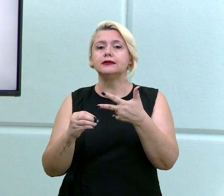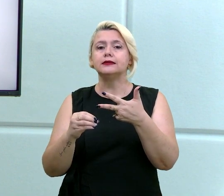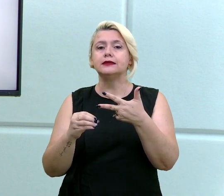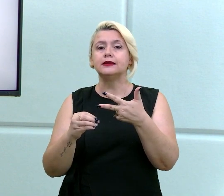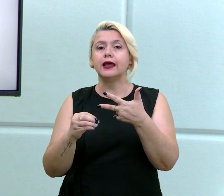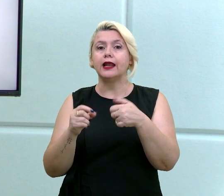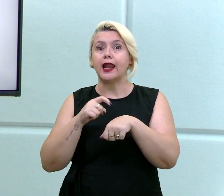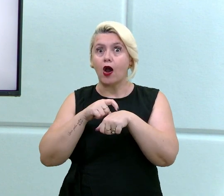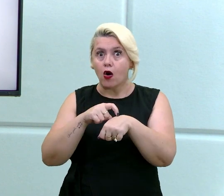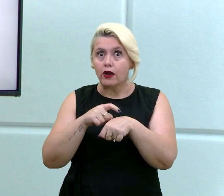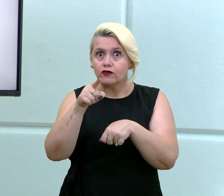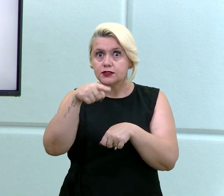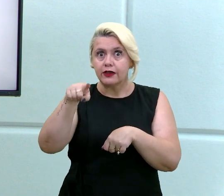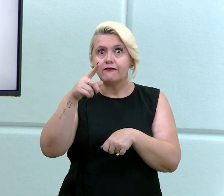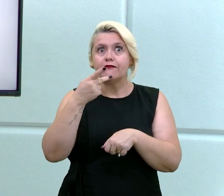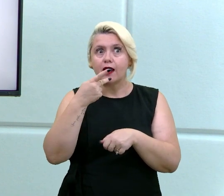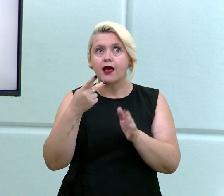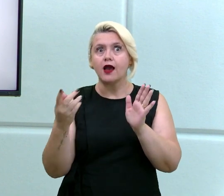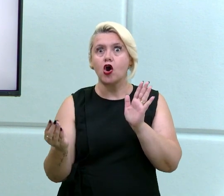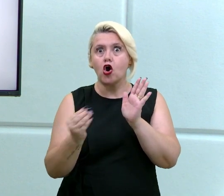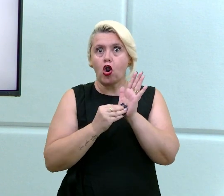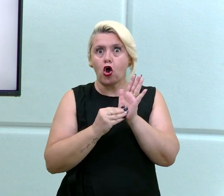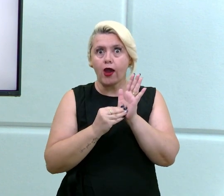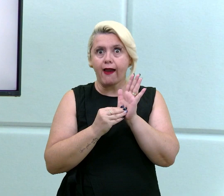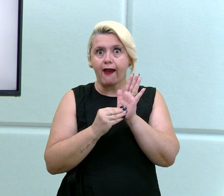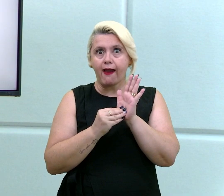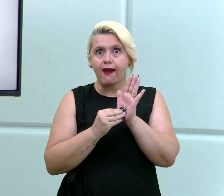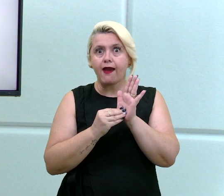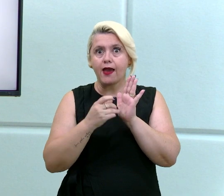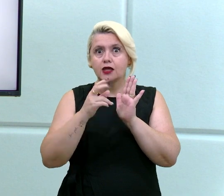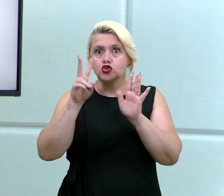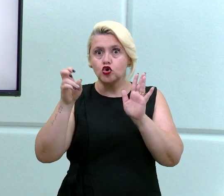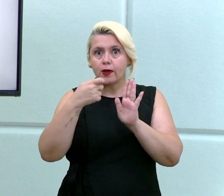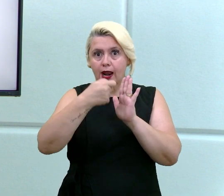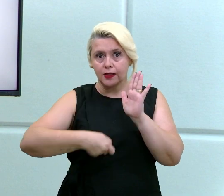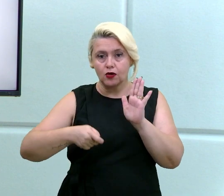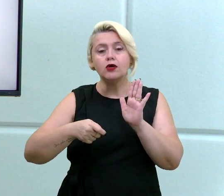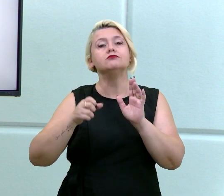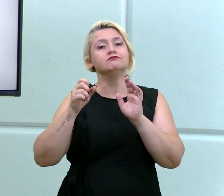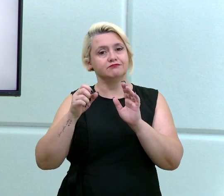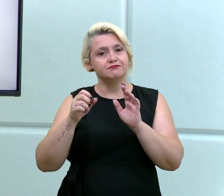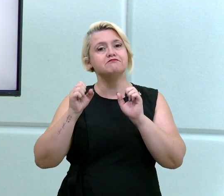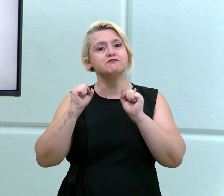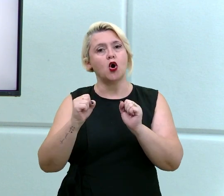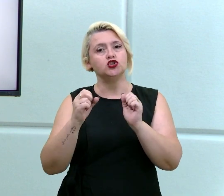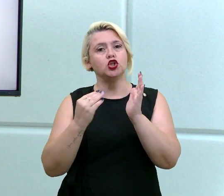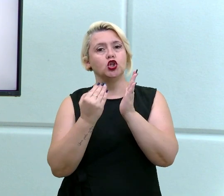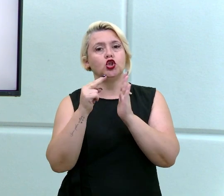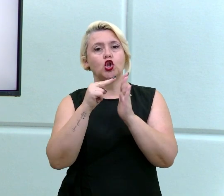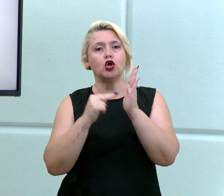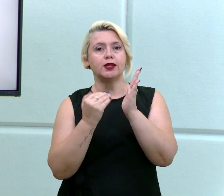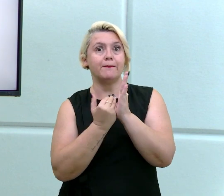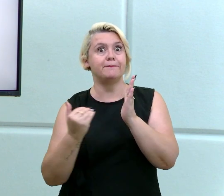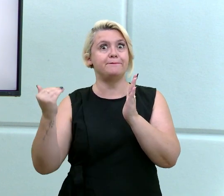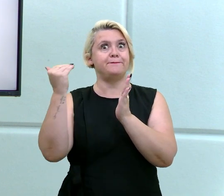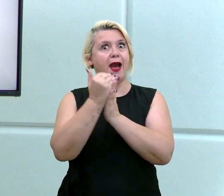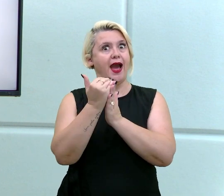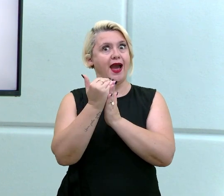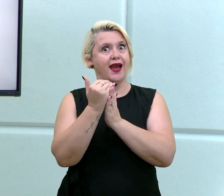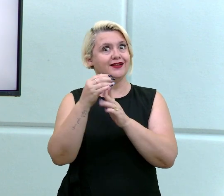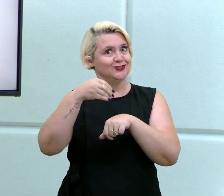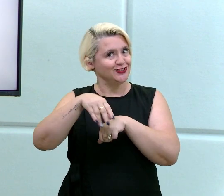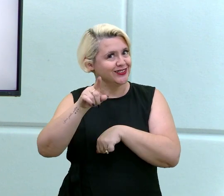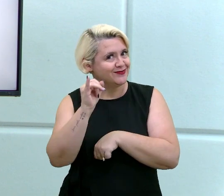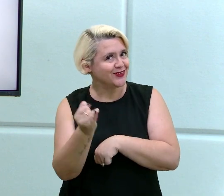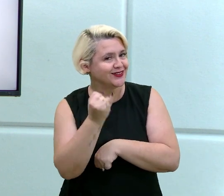vale, tá, como repertório cultural e alavanca a sua nota na competência 2. Fica a dica, tá bom? Então vamos seguindo aqui, tá